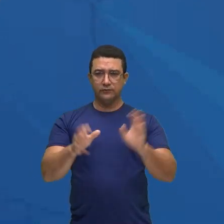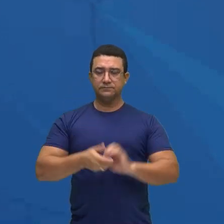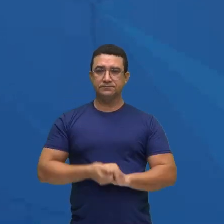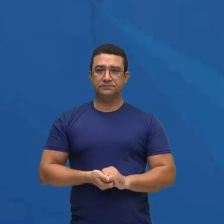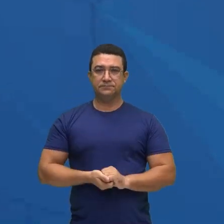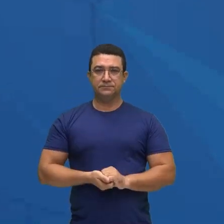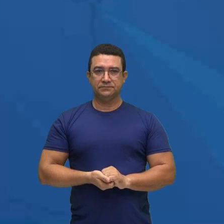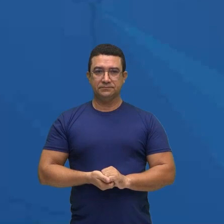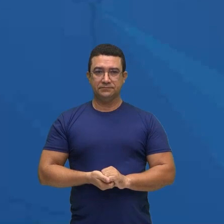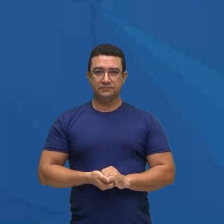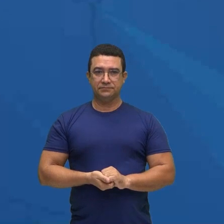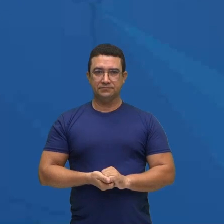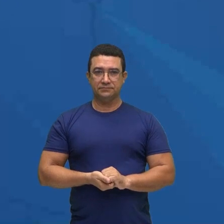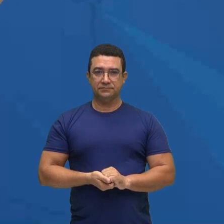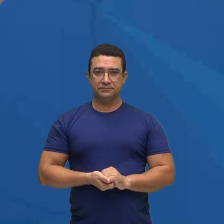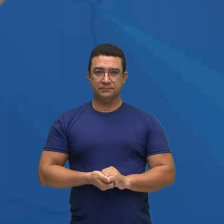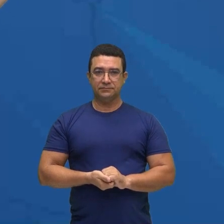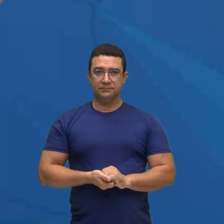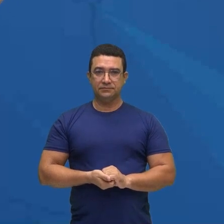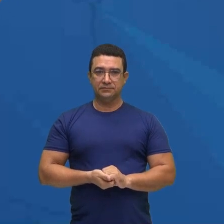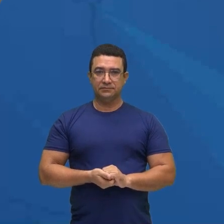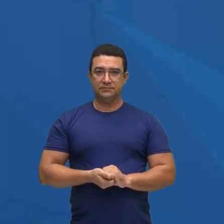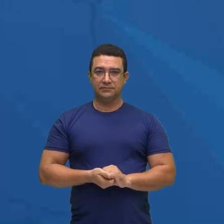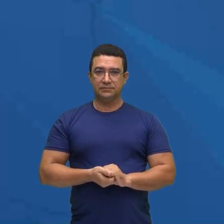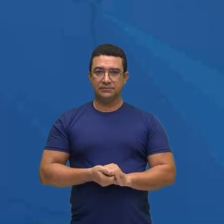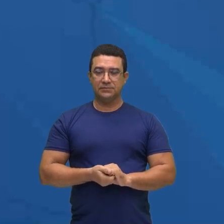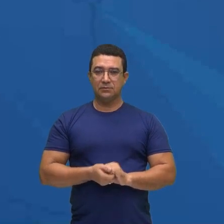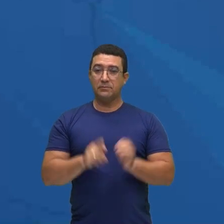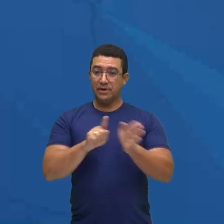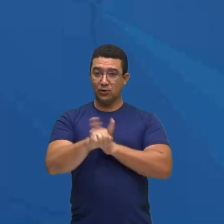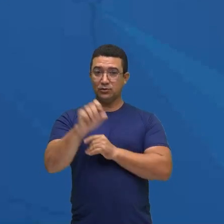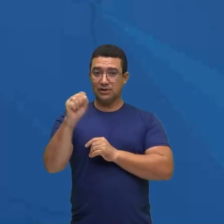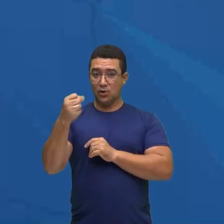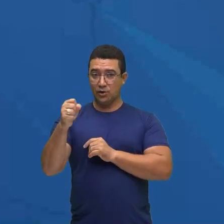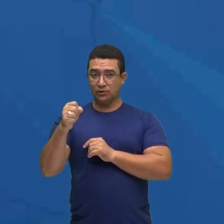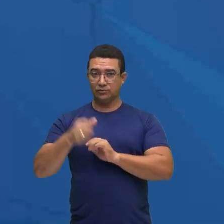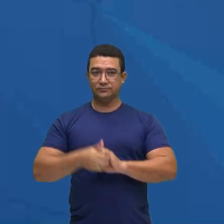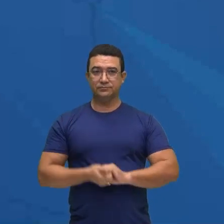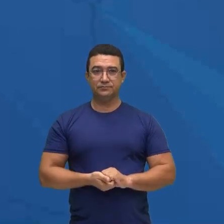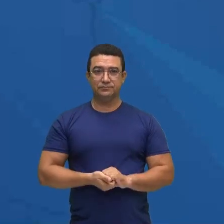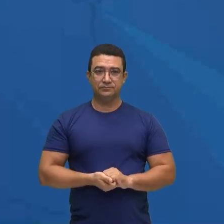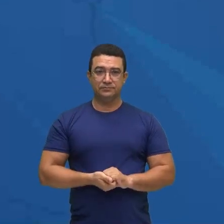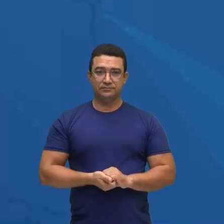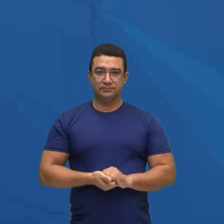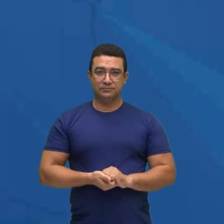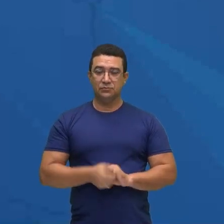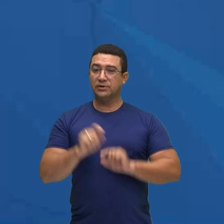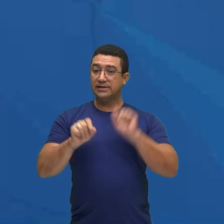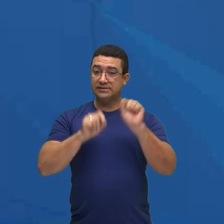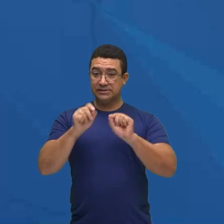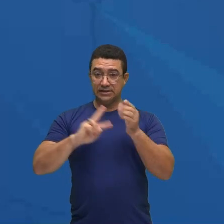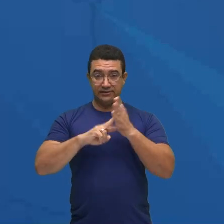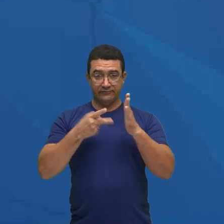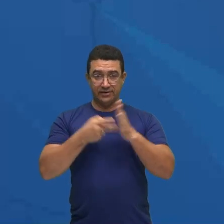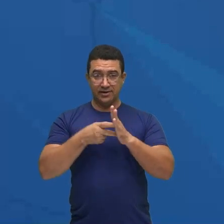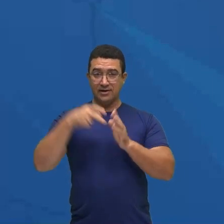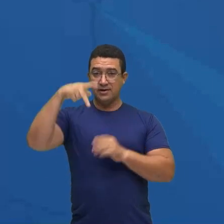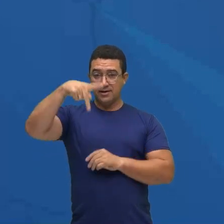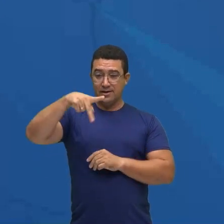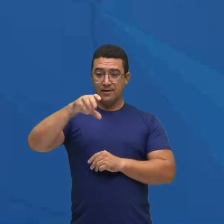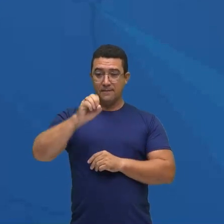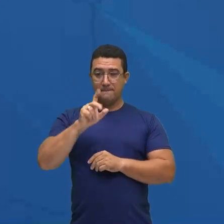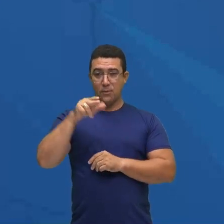gente tem mais uma pergunta, a última, né? A última do nosso quiz. Essa eu realmente não sabia, tive que